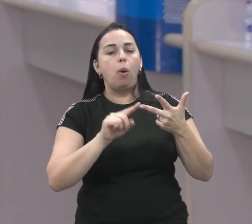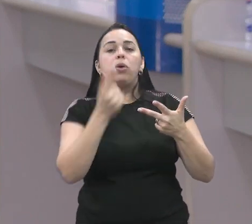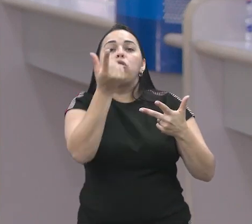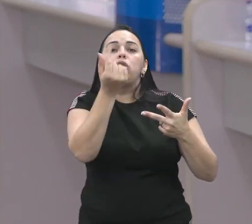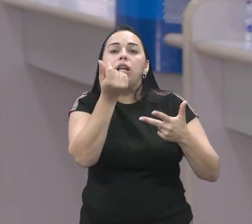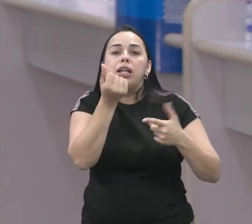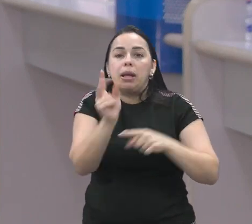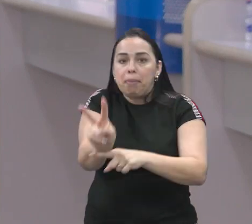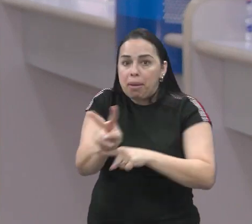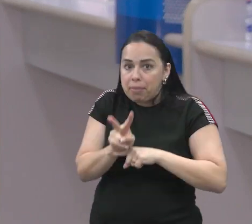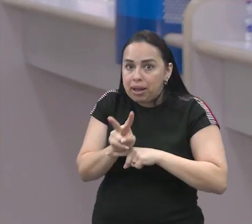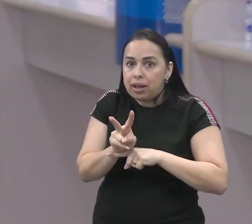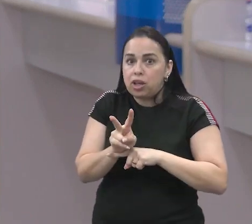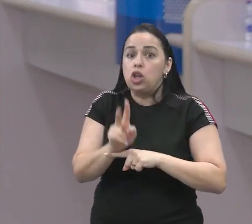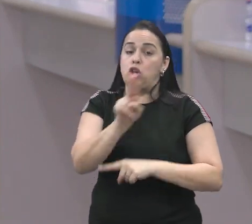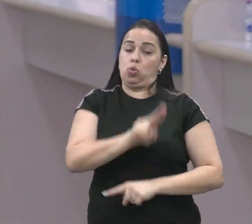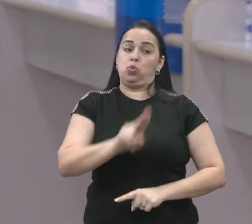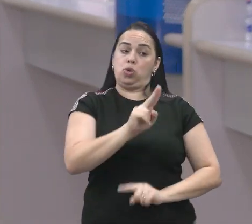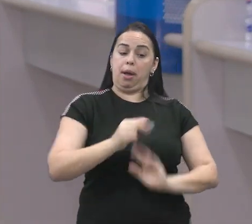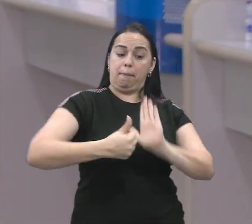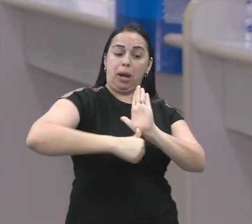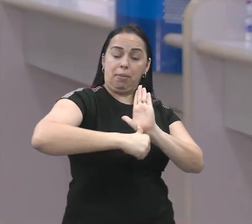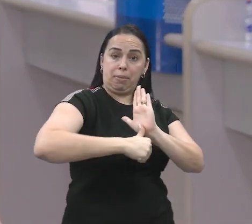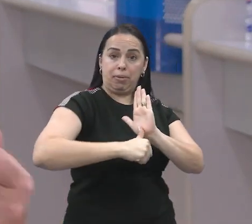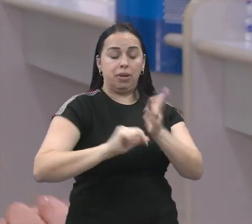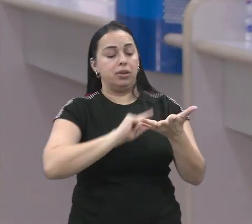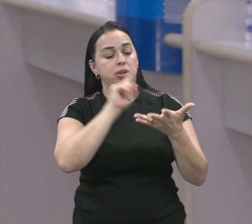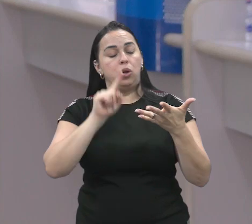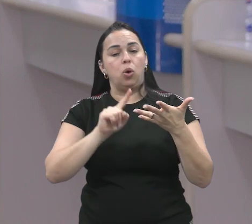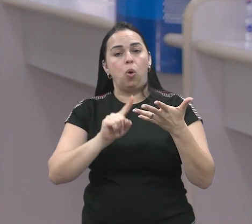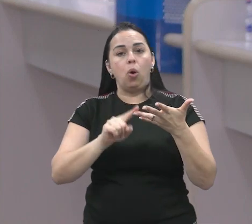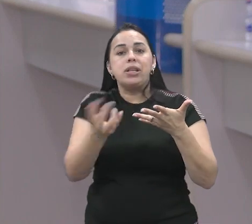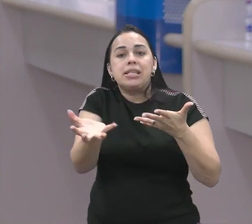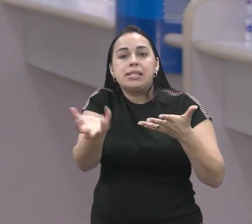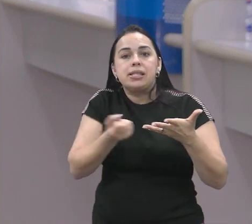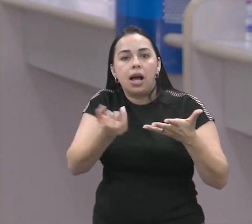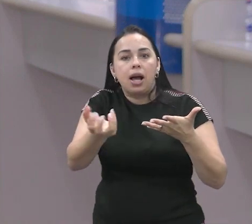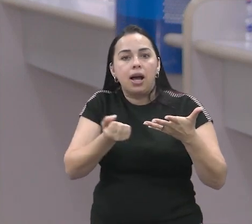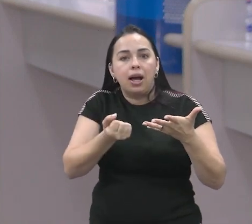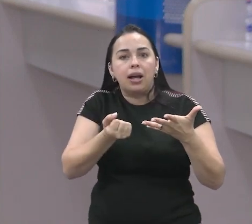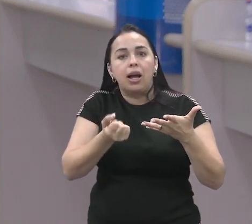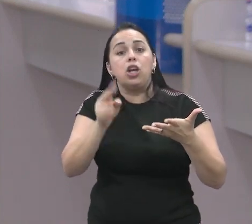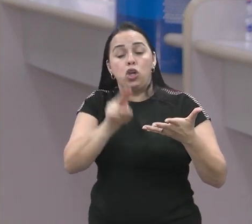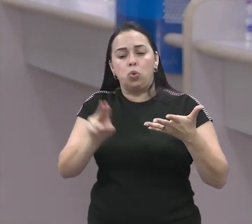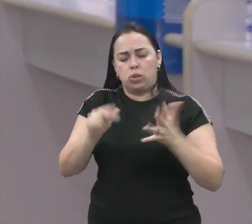empréstimo consignado utilizando a biometria, se ela saca o seu benefício